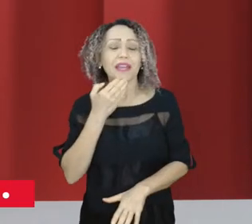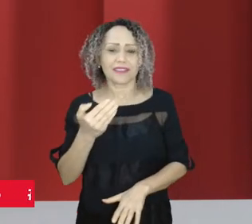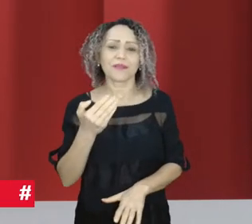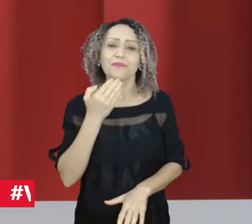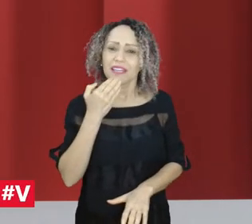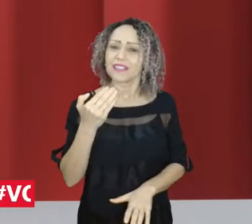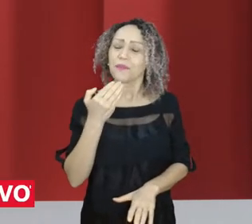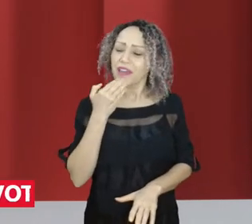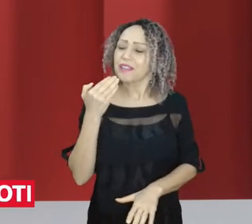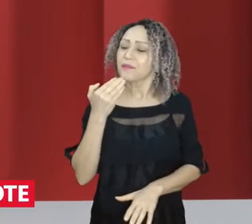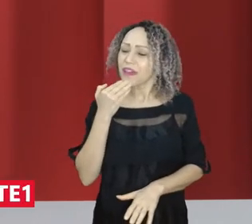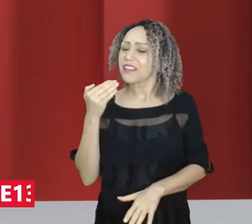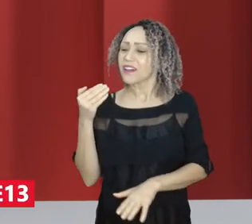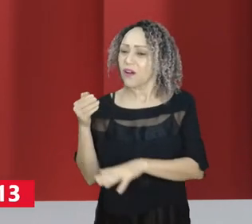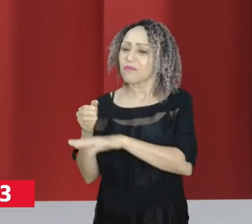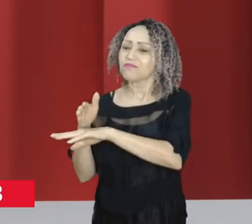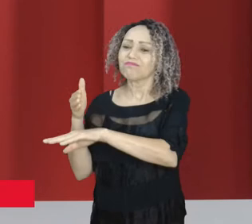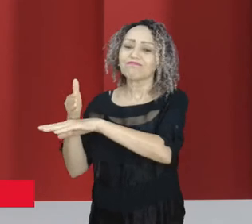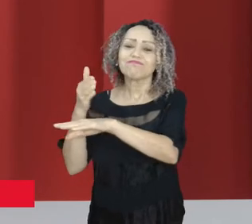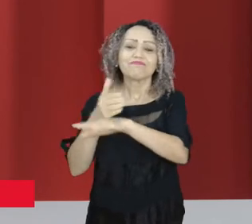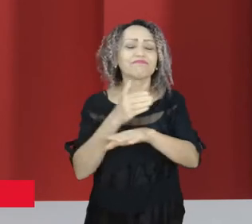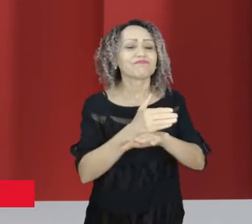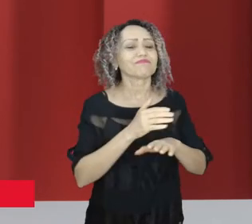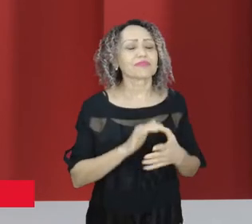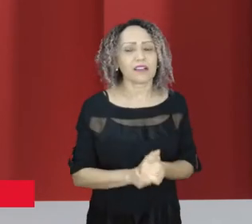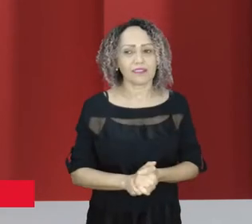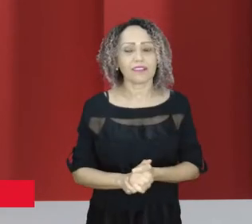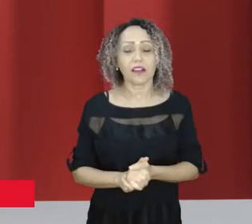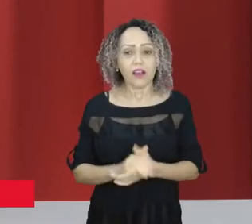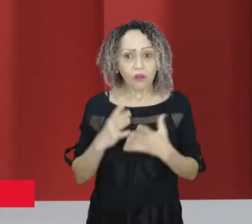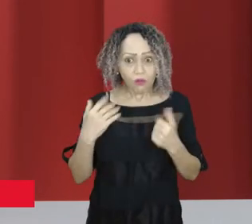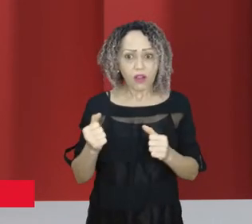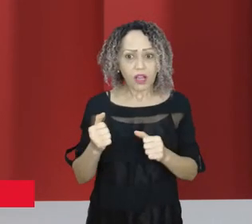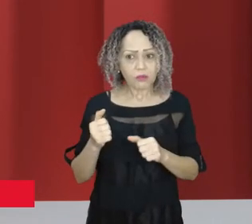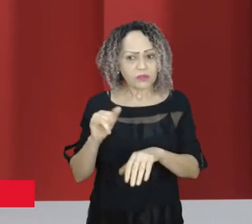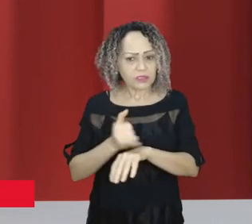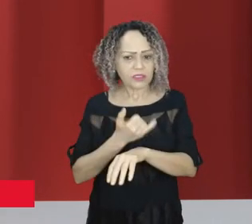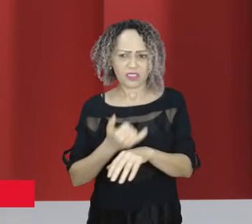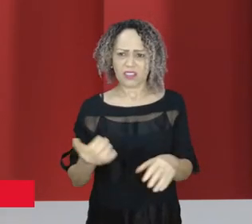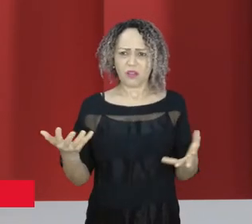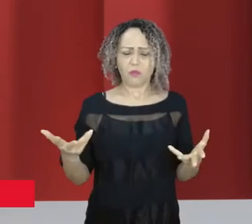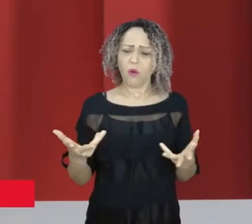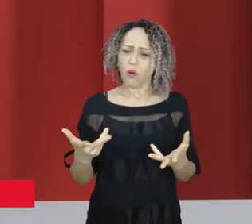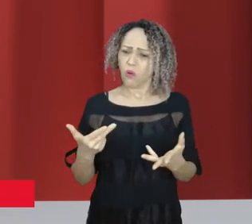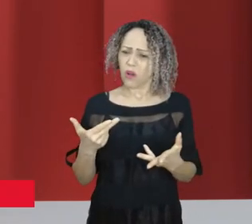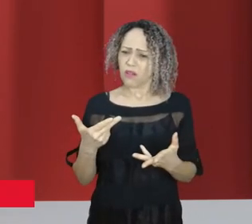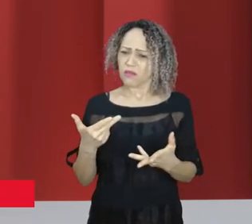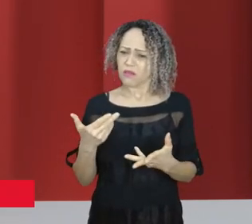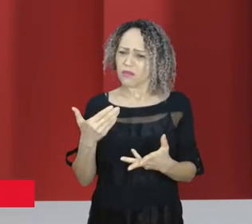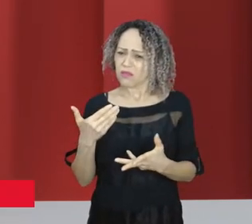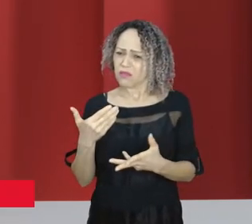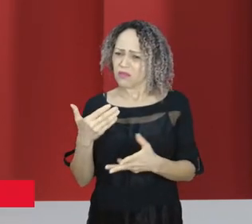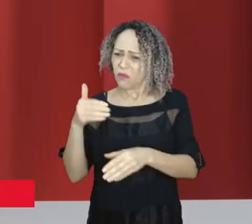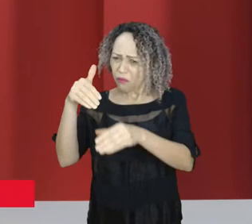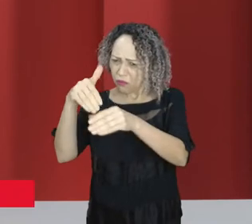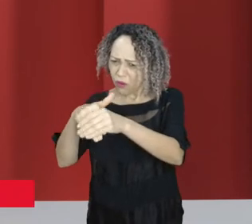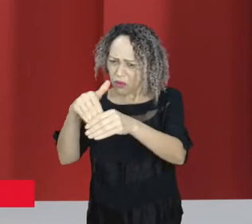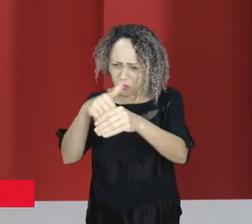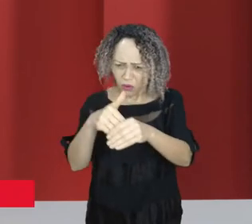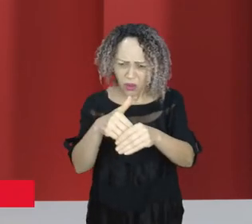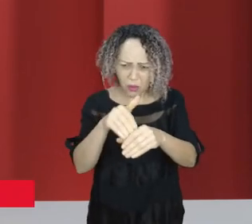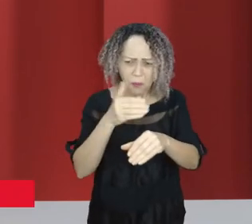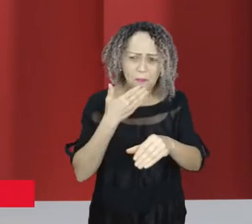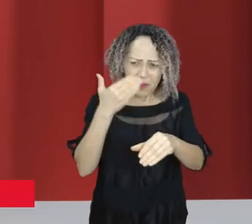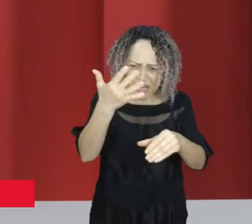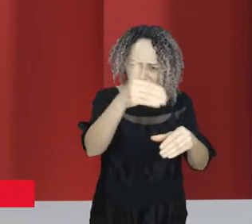Luiz Correia. Excelente estratégia. Vamos pedir voto, né, gente? Com certeza. É, Alberto Quirone aqui, Lula